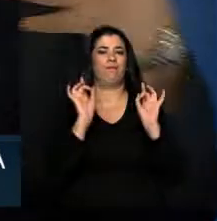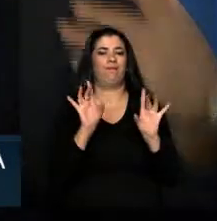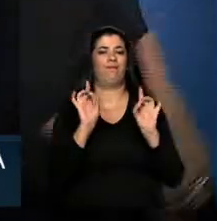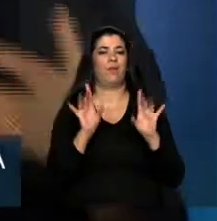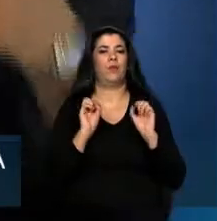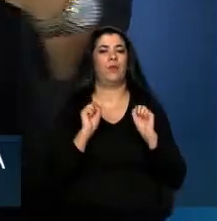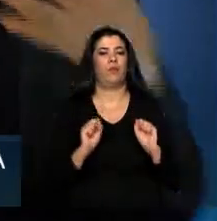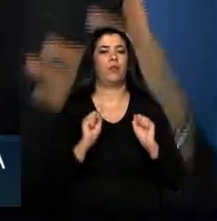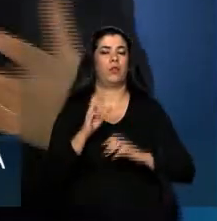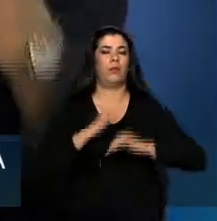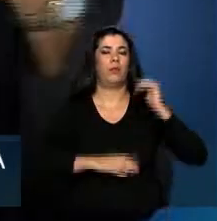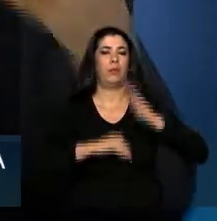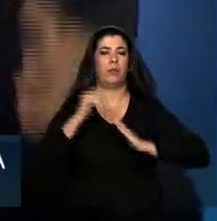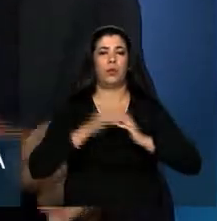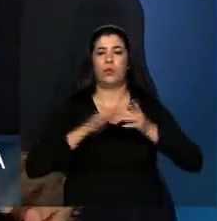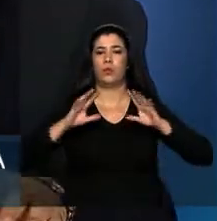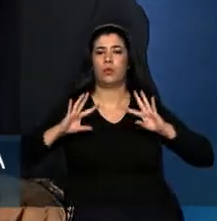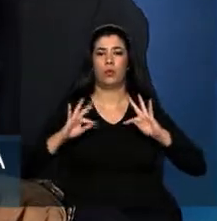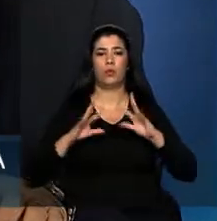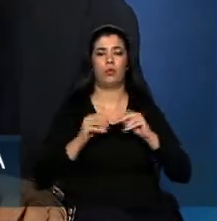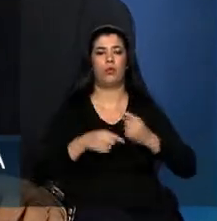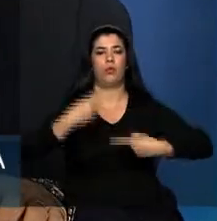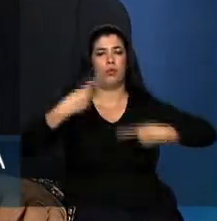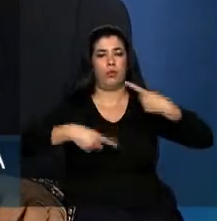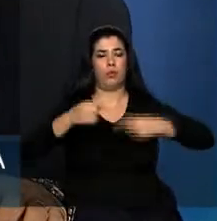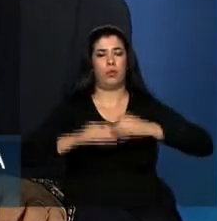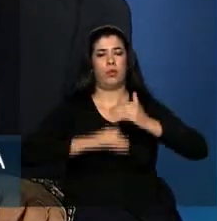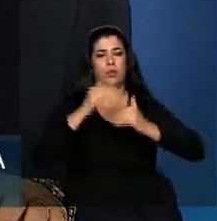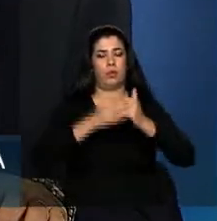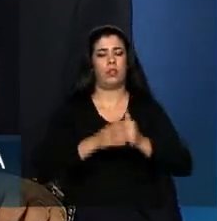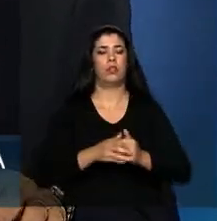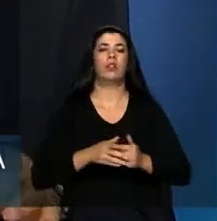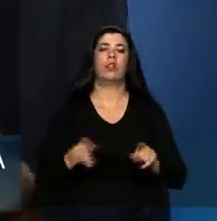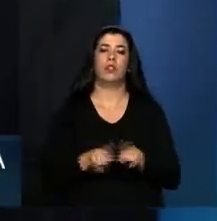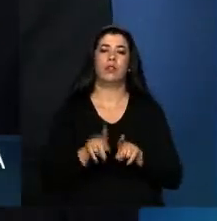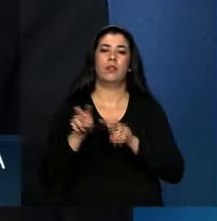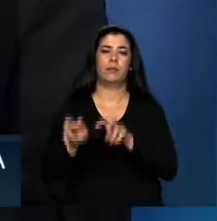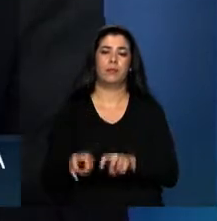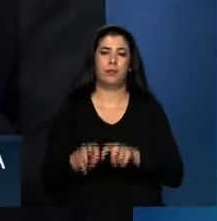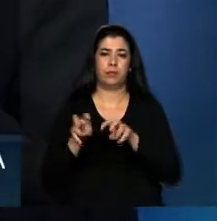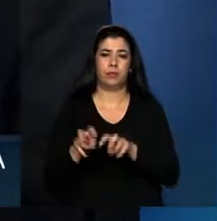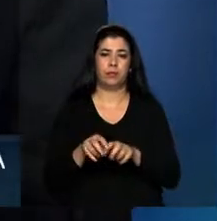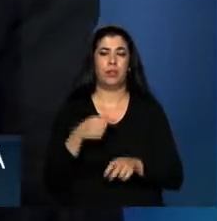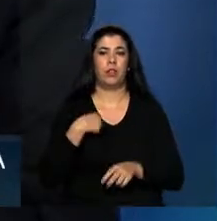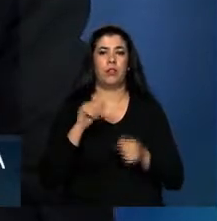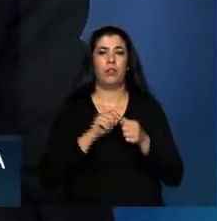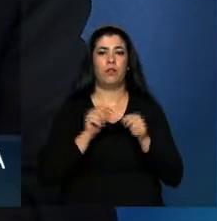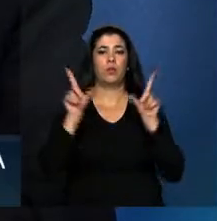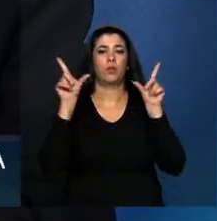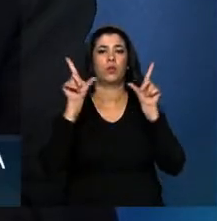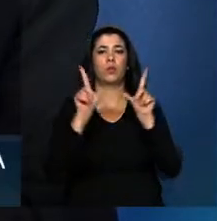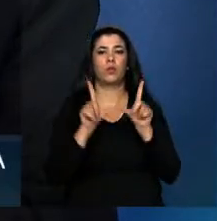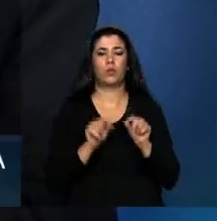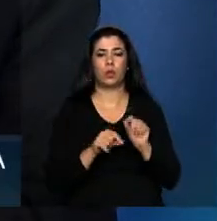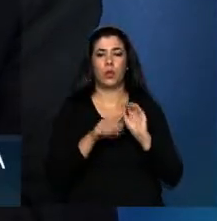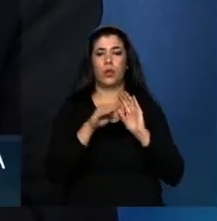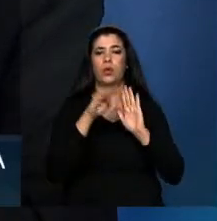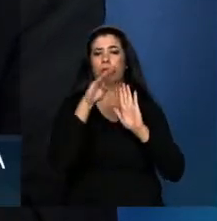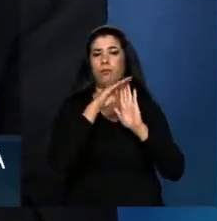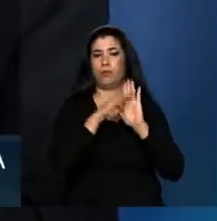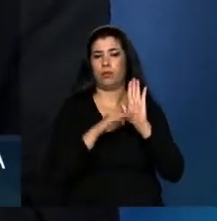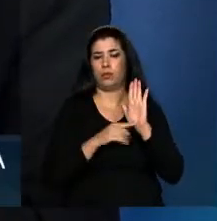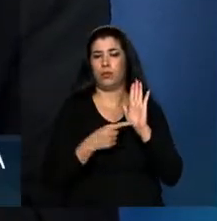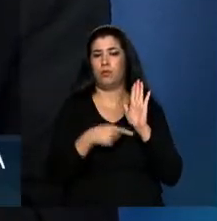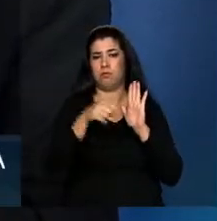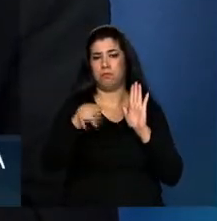exercitar toda essa política para o desenvolvimento rural. Portanto, eu fiz um pequeno resumo da pauta aqui, que